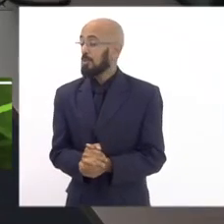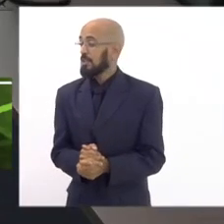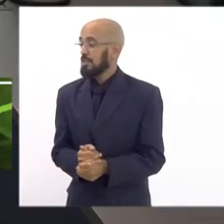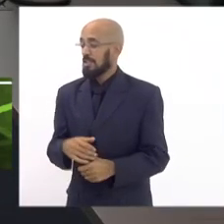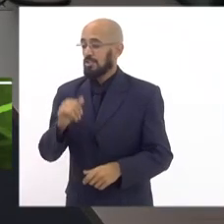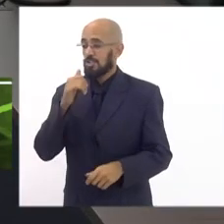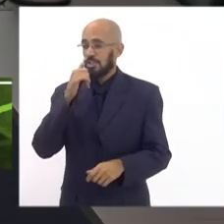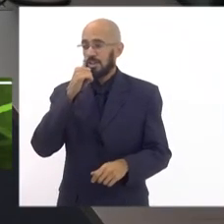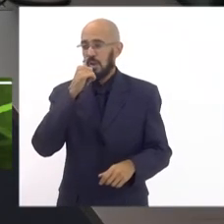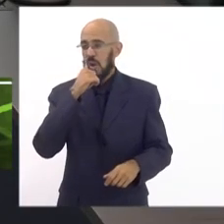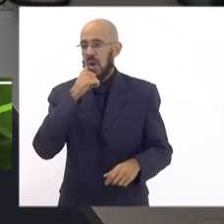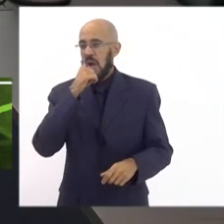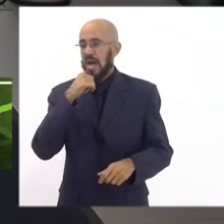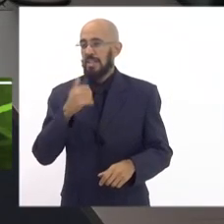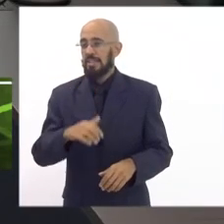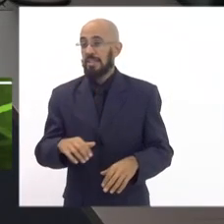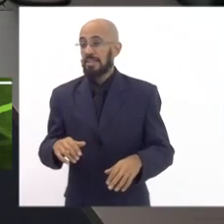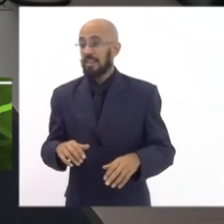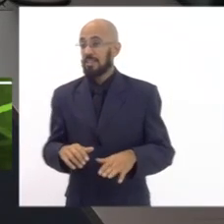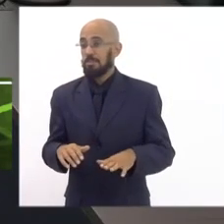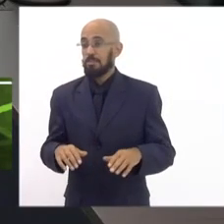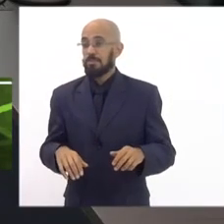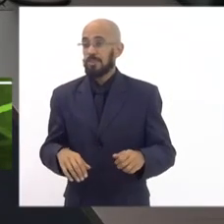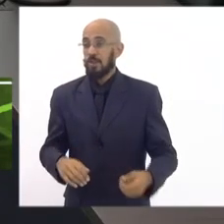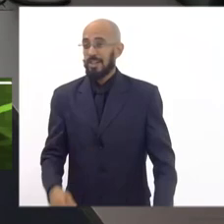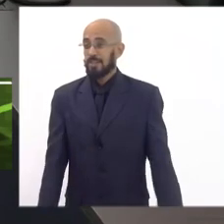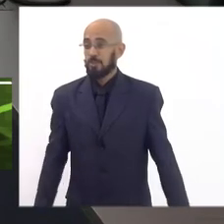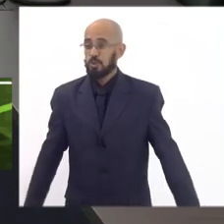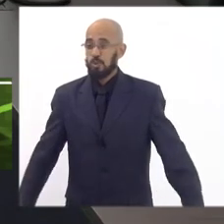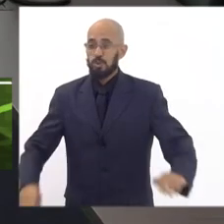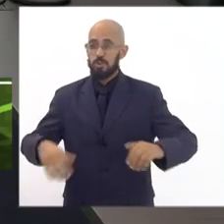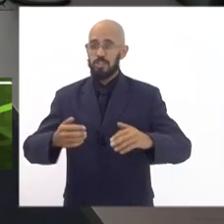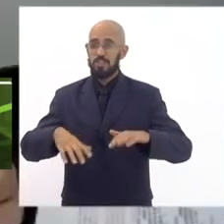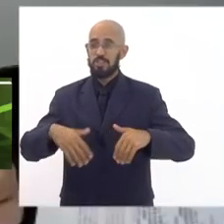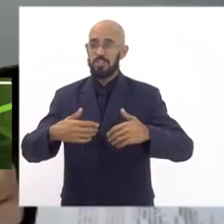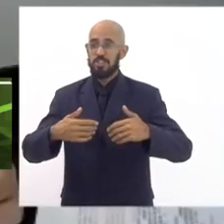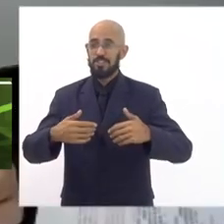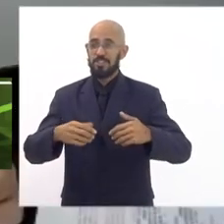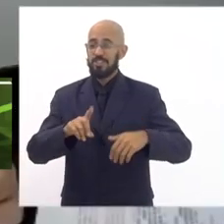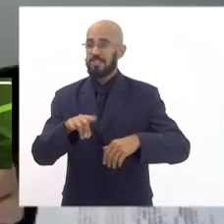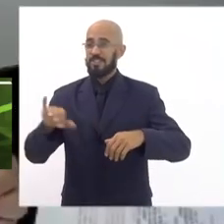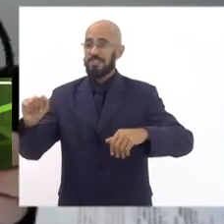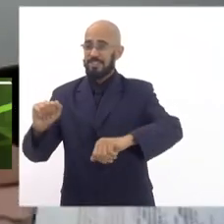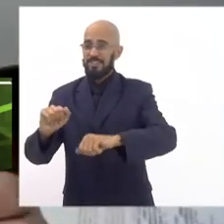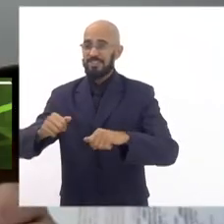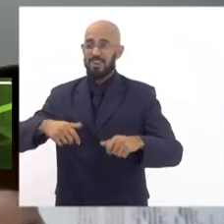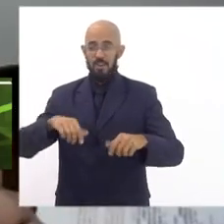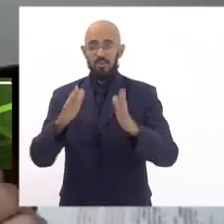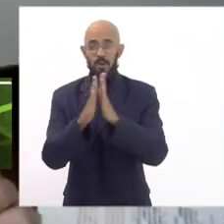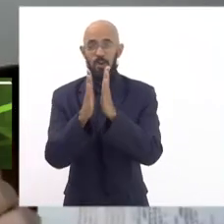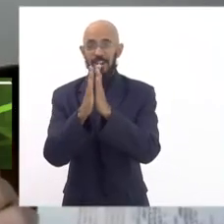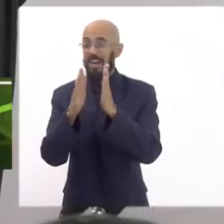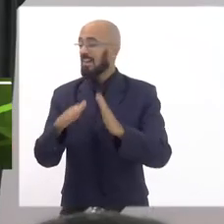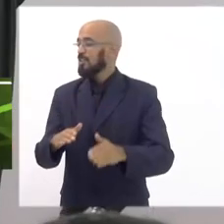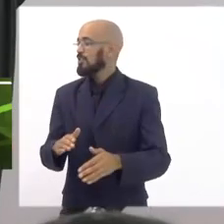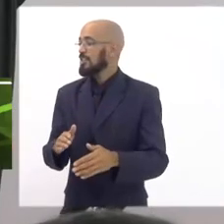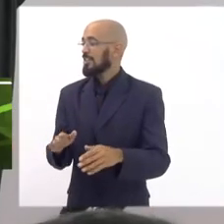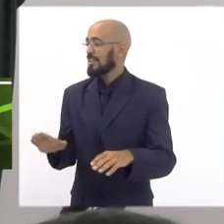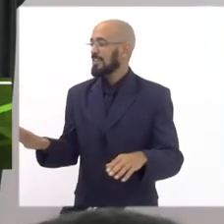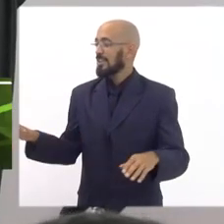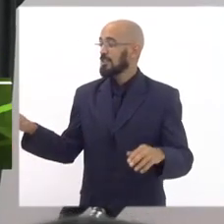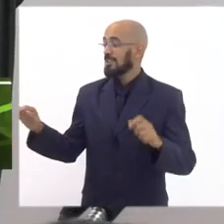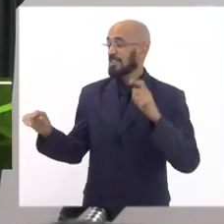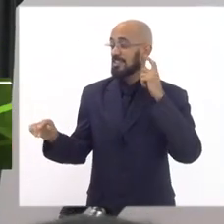Nacional. O Dia Nacional. Que assim seja. No dia da oração, eu vou orar por isso. E eu aqui